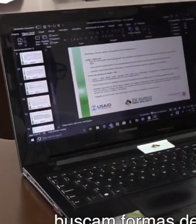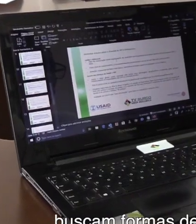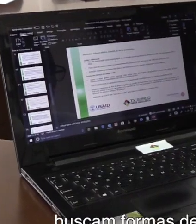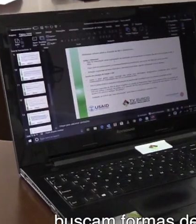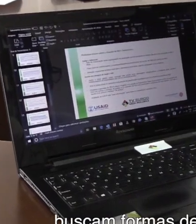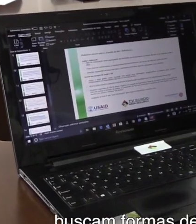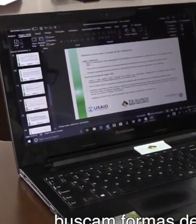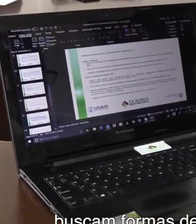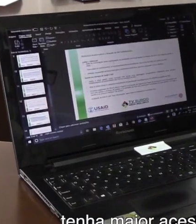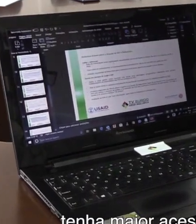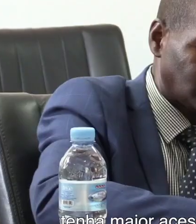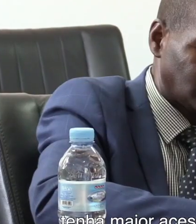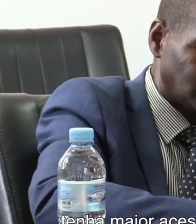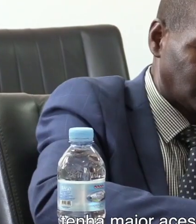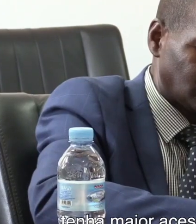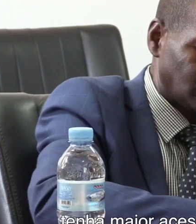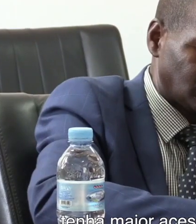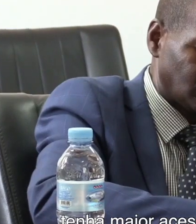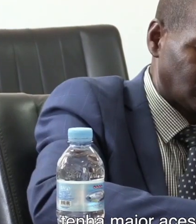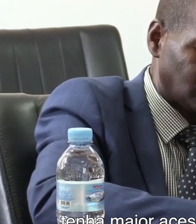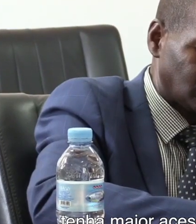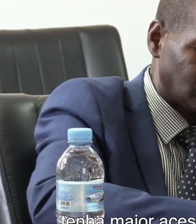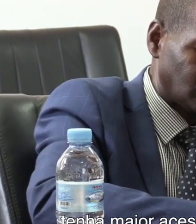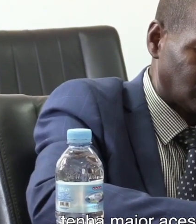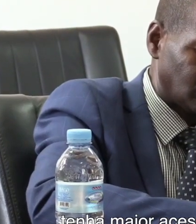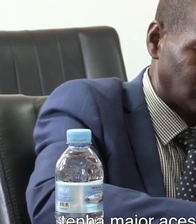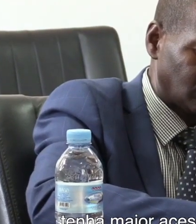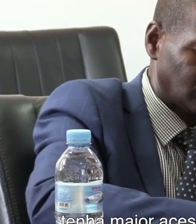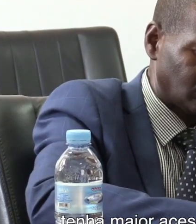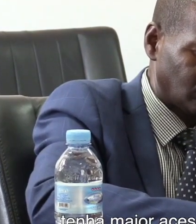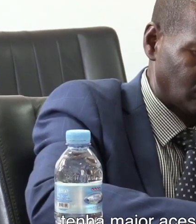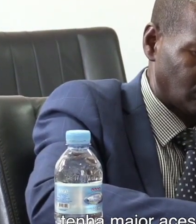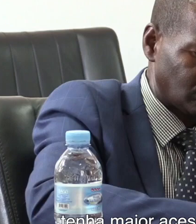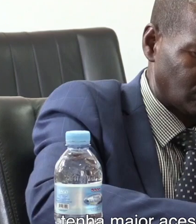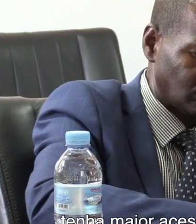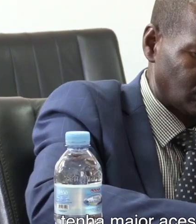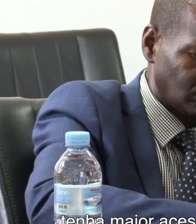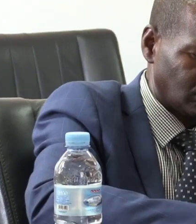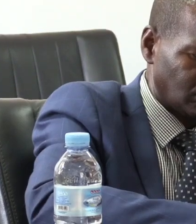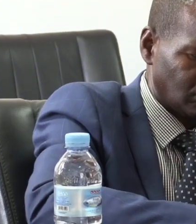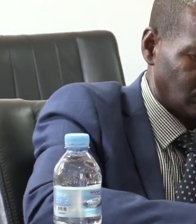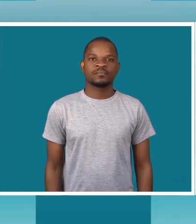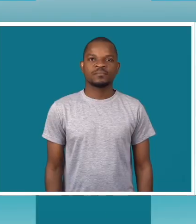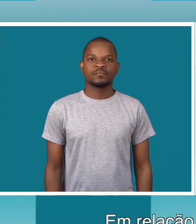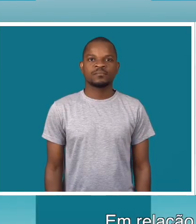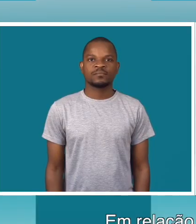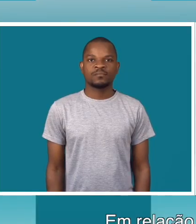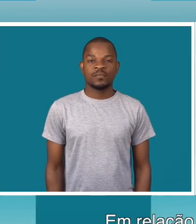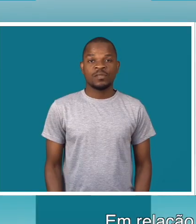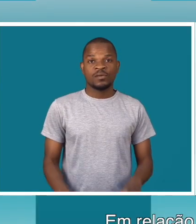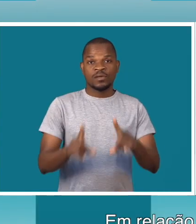camada social tenha maior acesso aos serviços de hiv no país